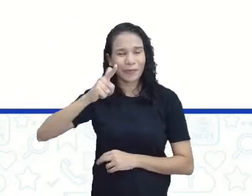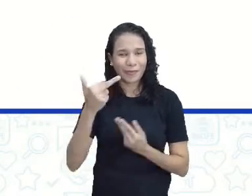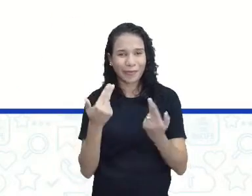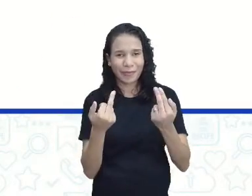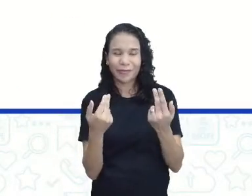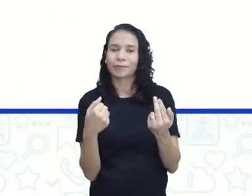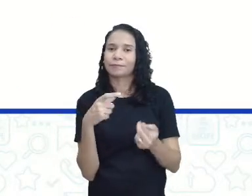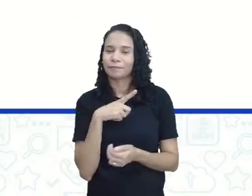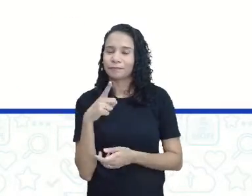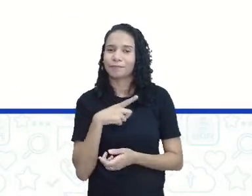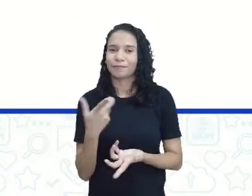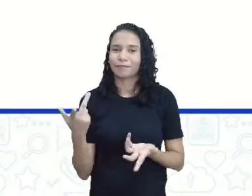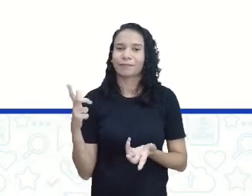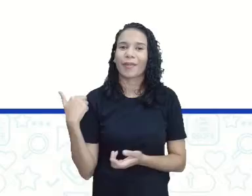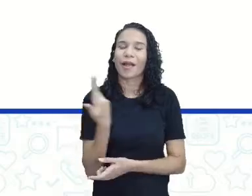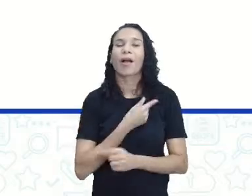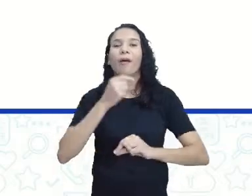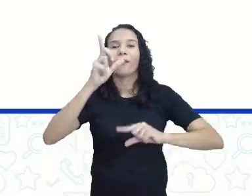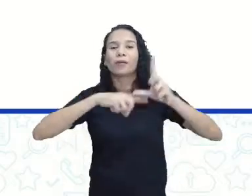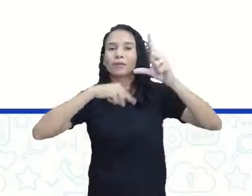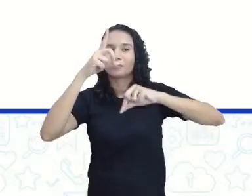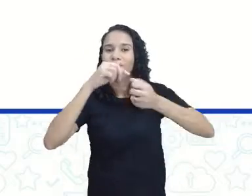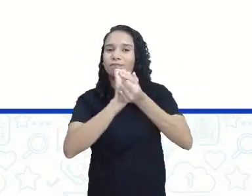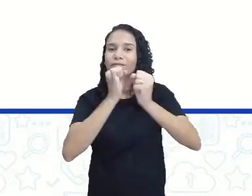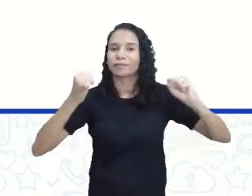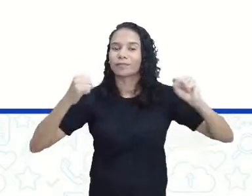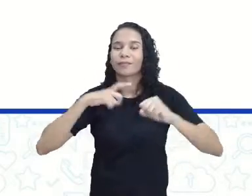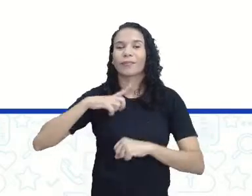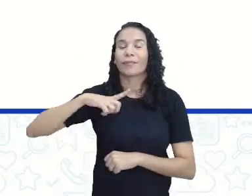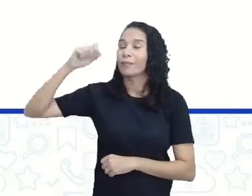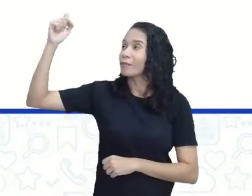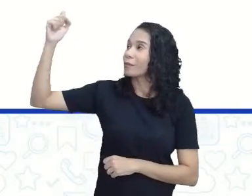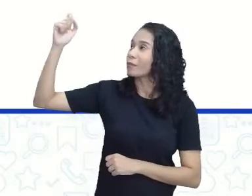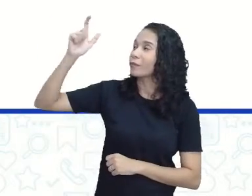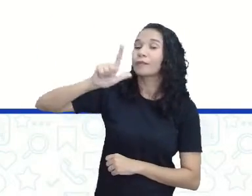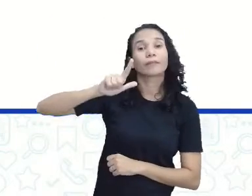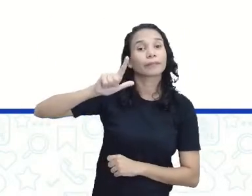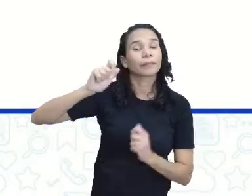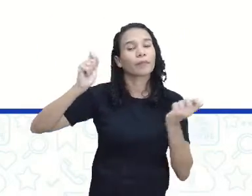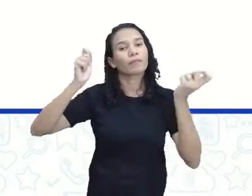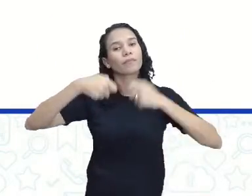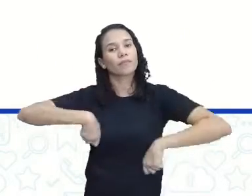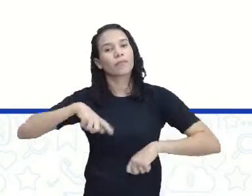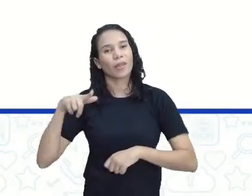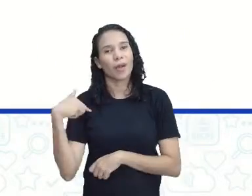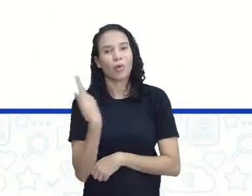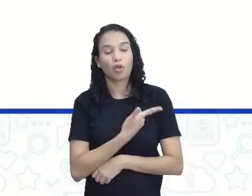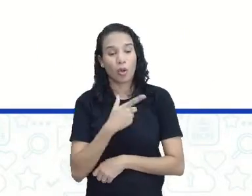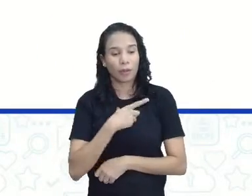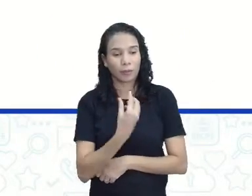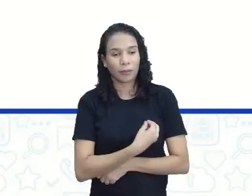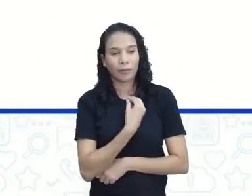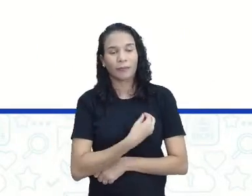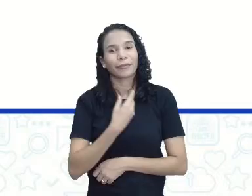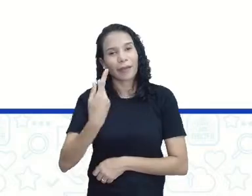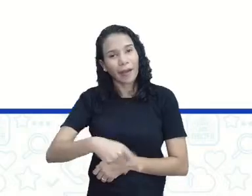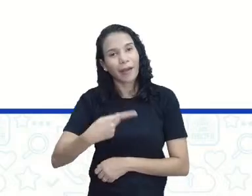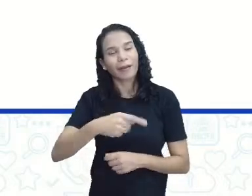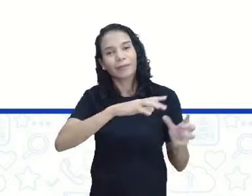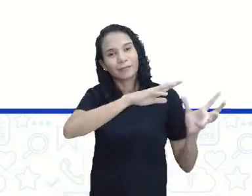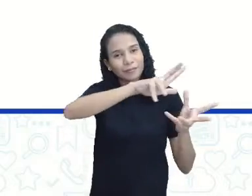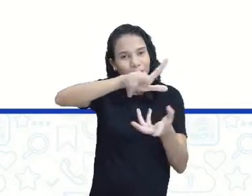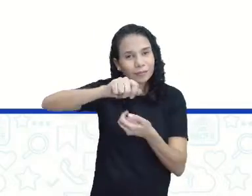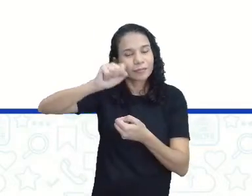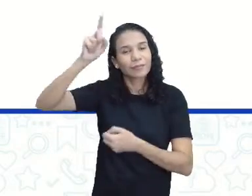solar, a estrela que nos dá a possibilidade de haver vida na Terra, então